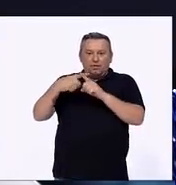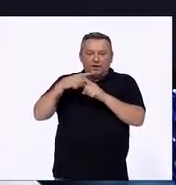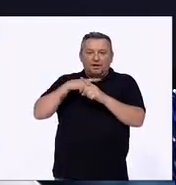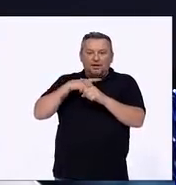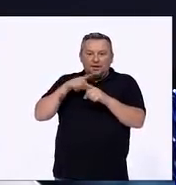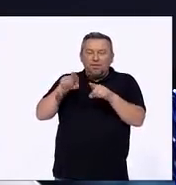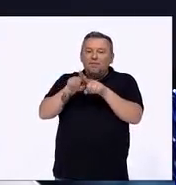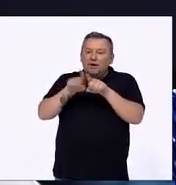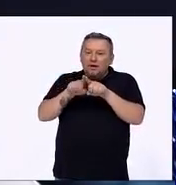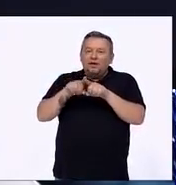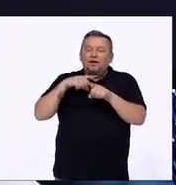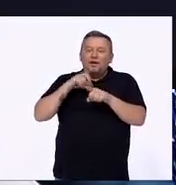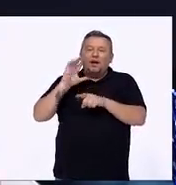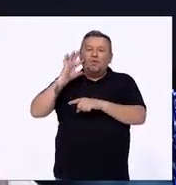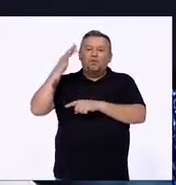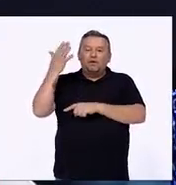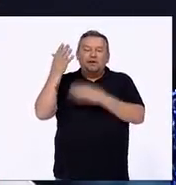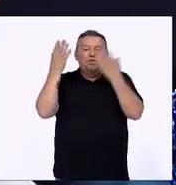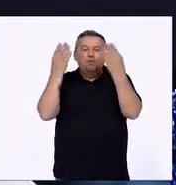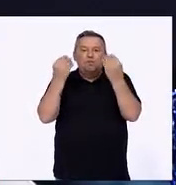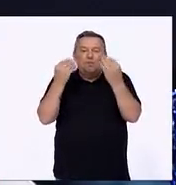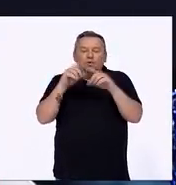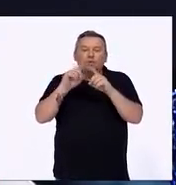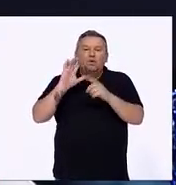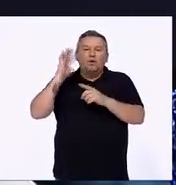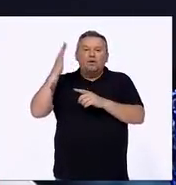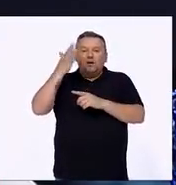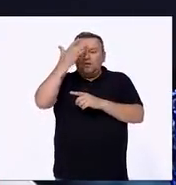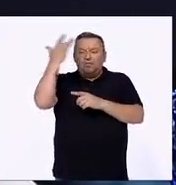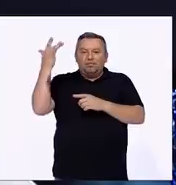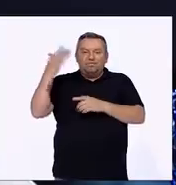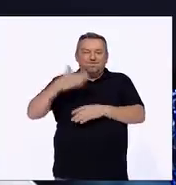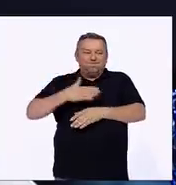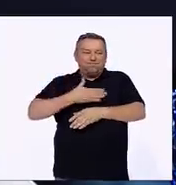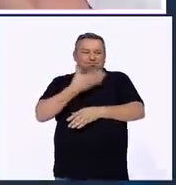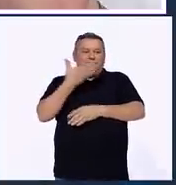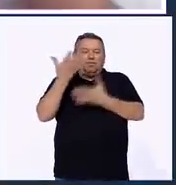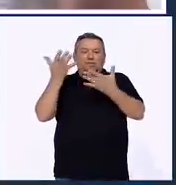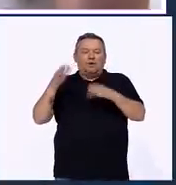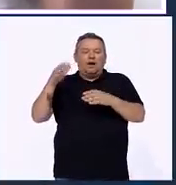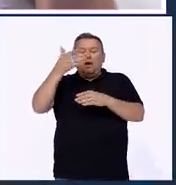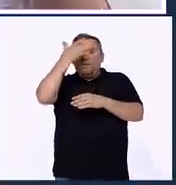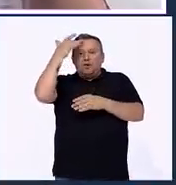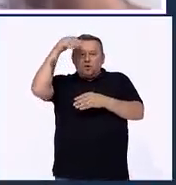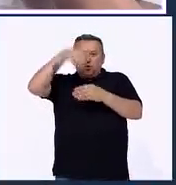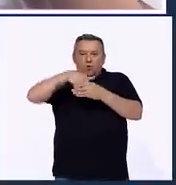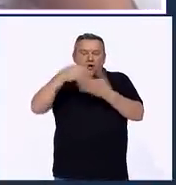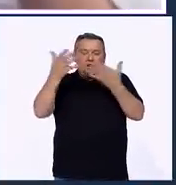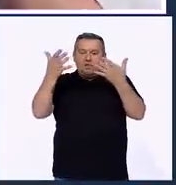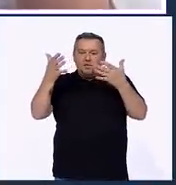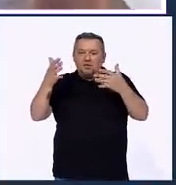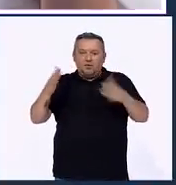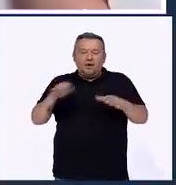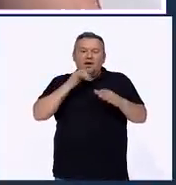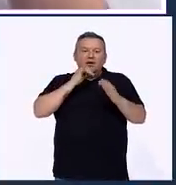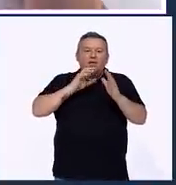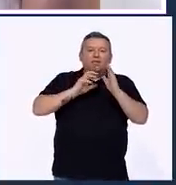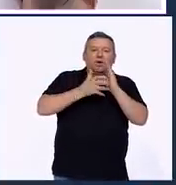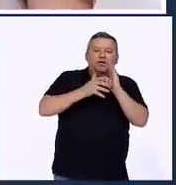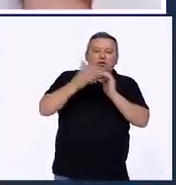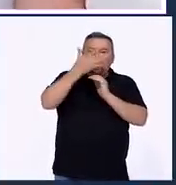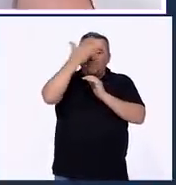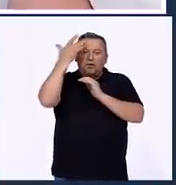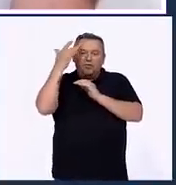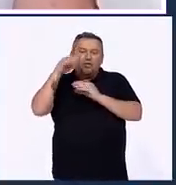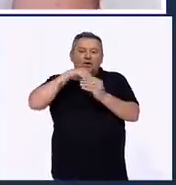está balizando muito a rejeição nesse momento do eleitor. O eleitor não quer mais partidos ou pessoas